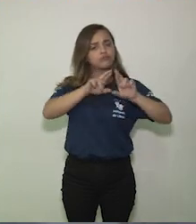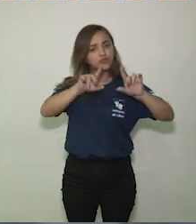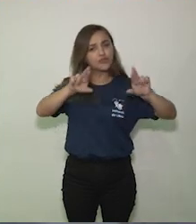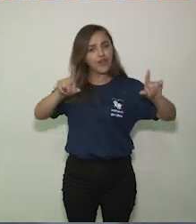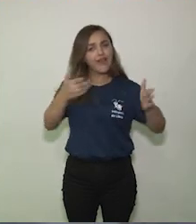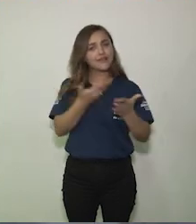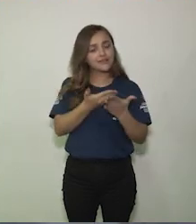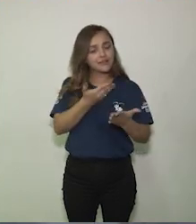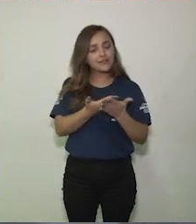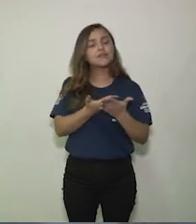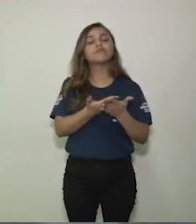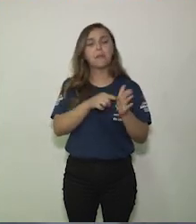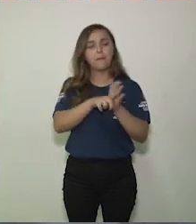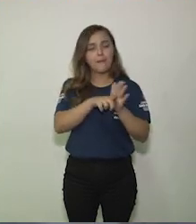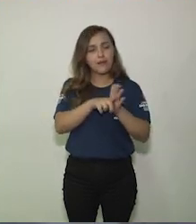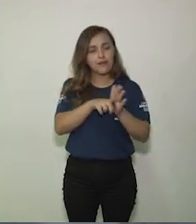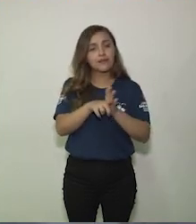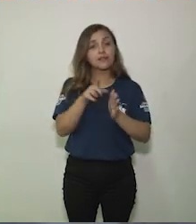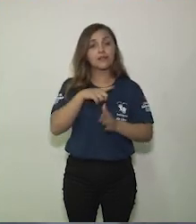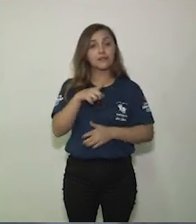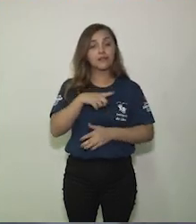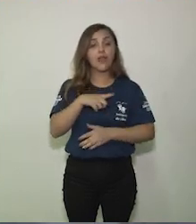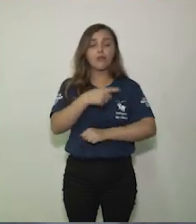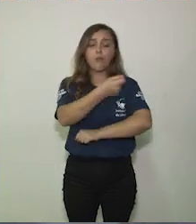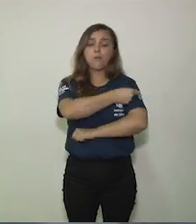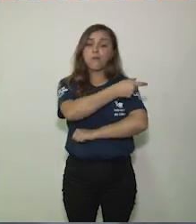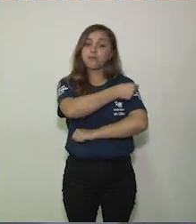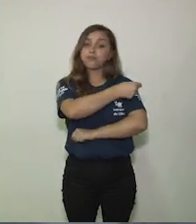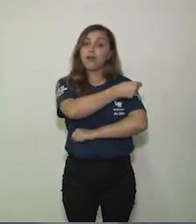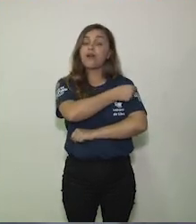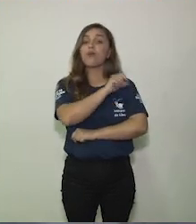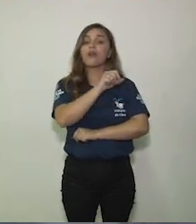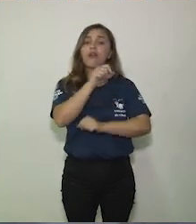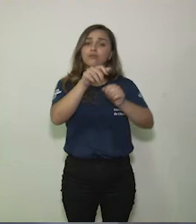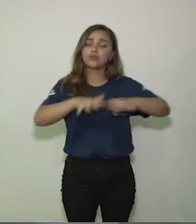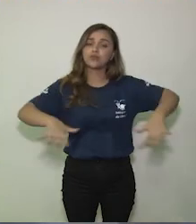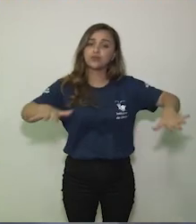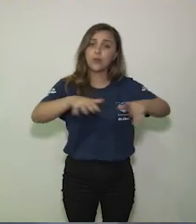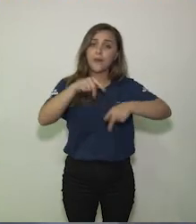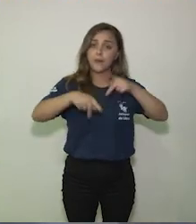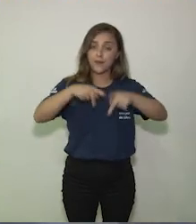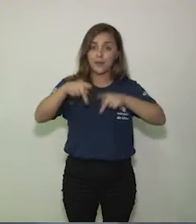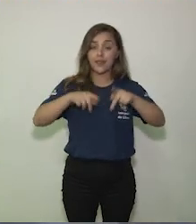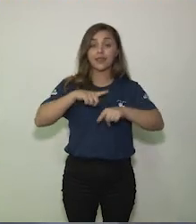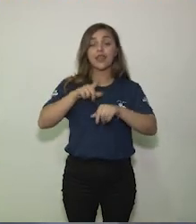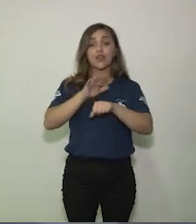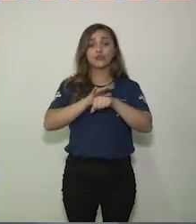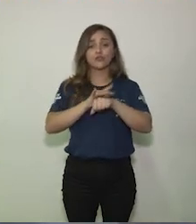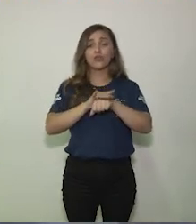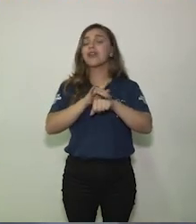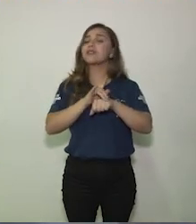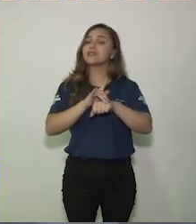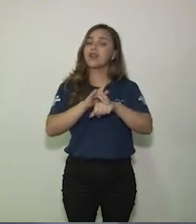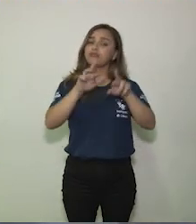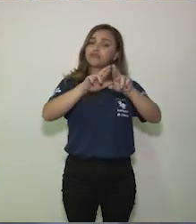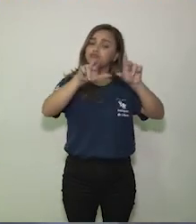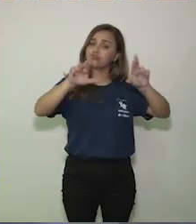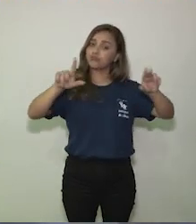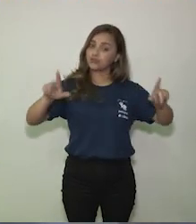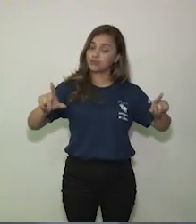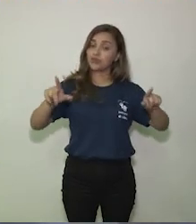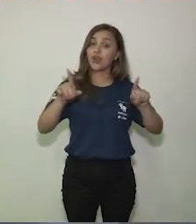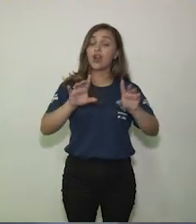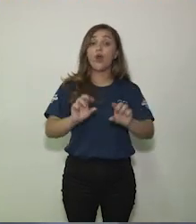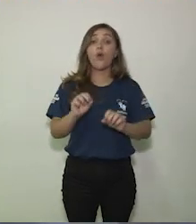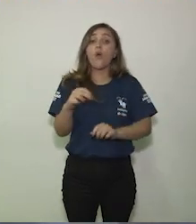estudiosos. Atingimos imunidade de rebanho com 20%, essa doença se comporta de forma diferente, ou vamos precisar de